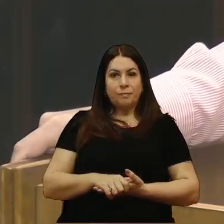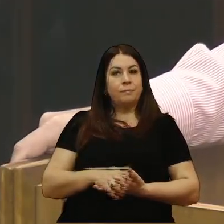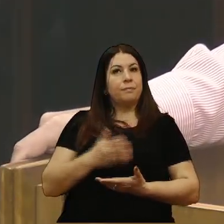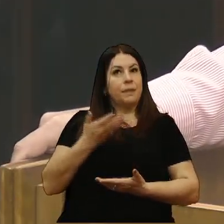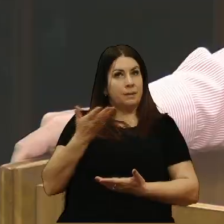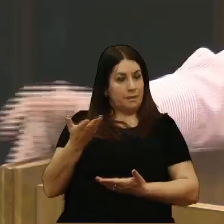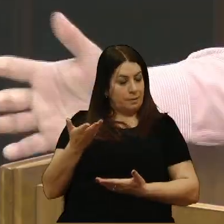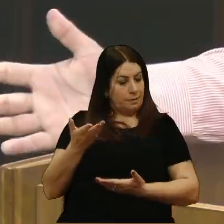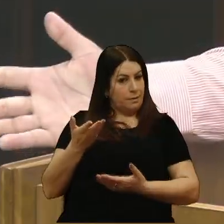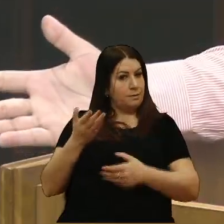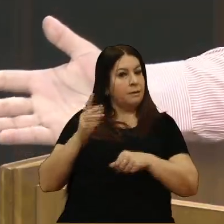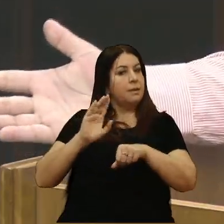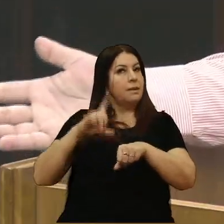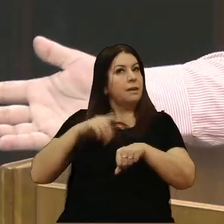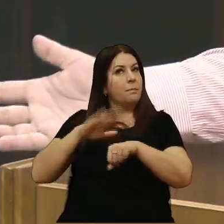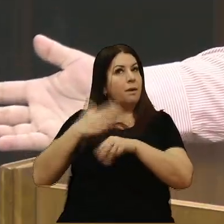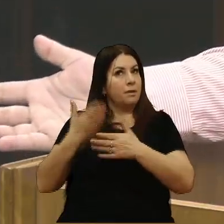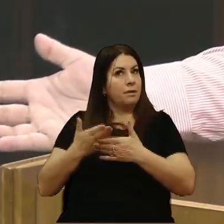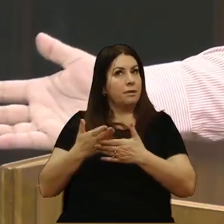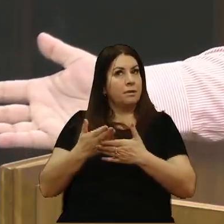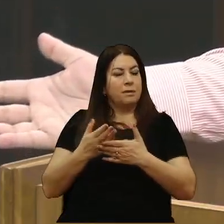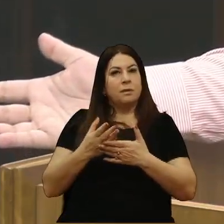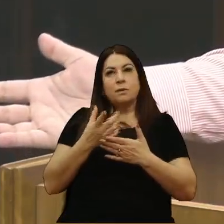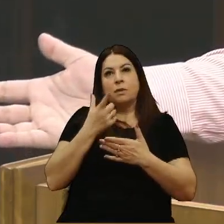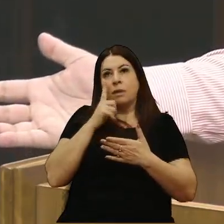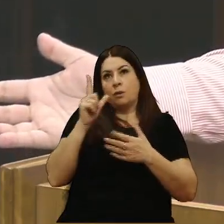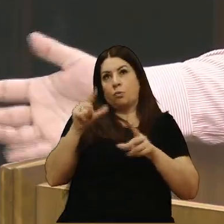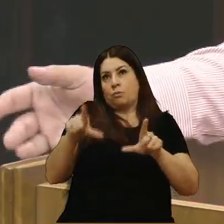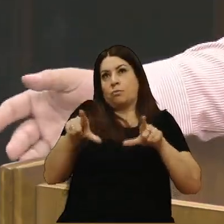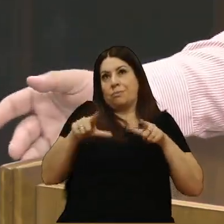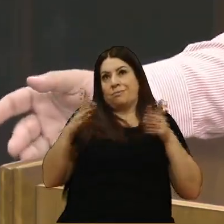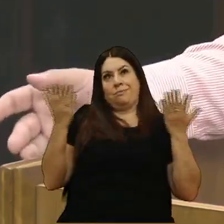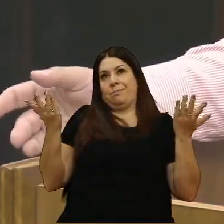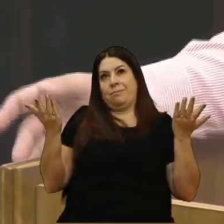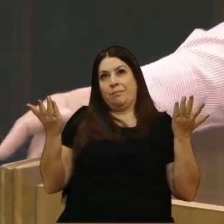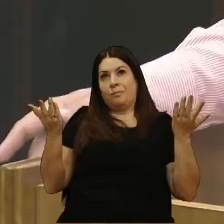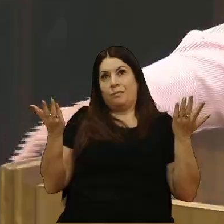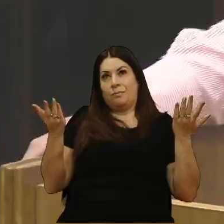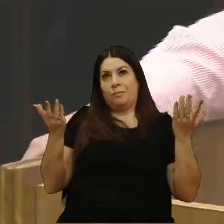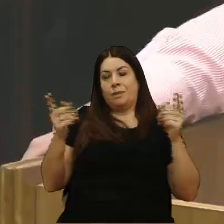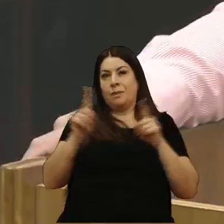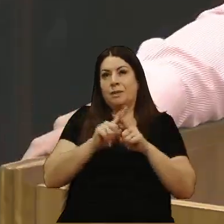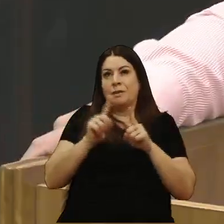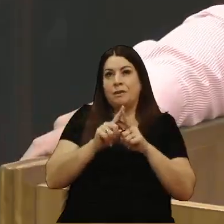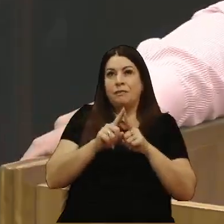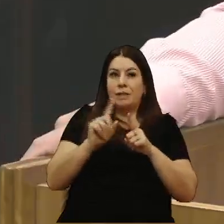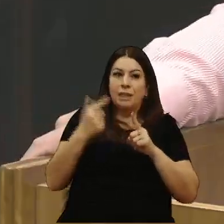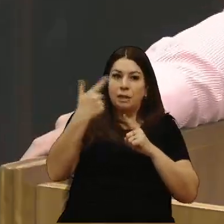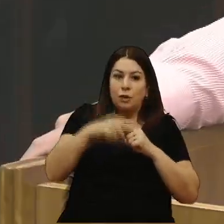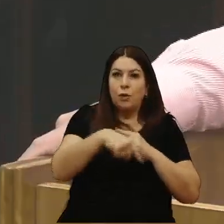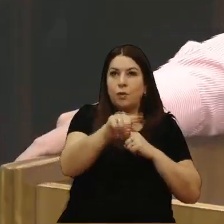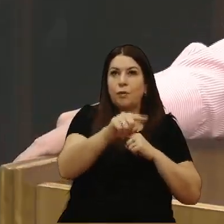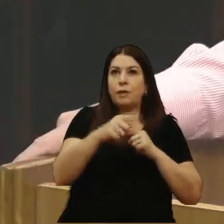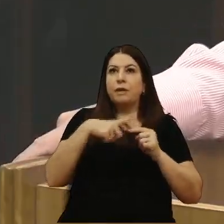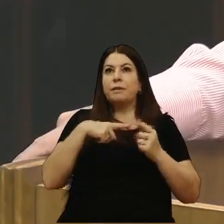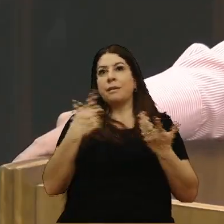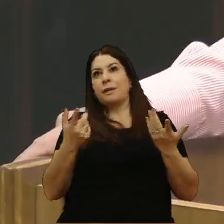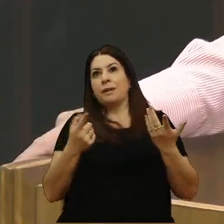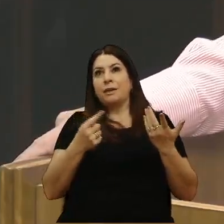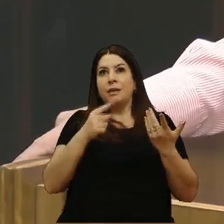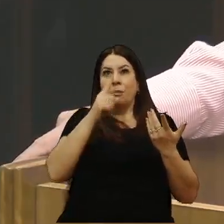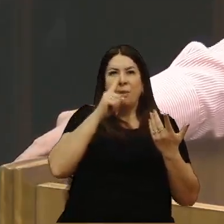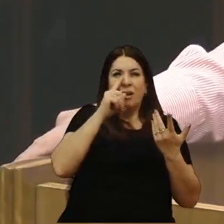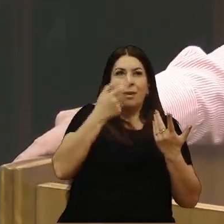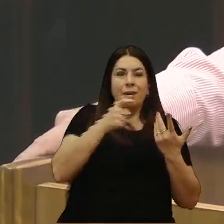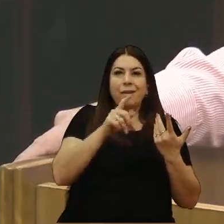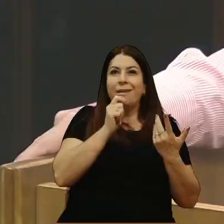E mais, ele não concedeu o alvará, logicamente, né? Ele deu indeferido, porque vai ter que ir outra vez. Corre o risco ainda, me